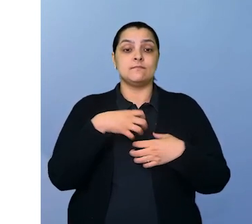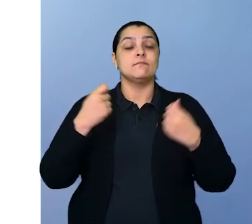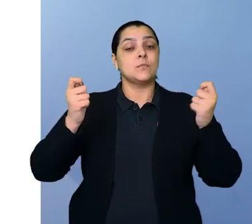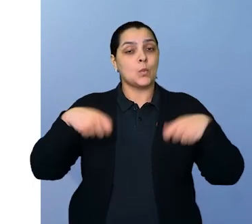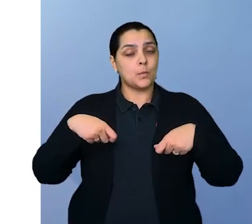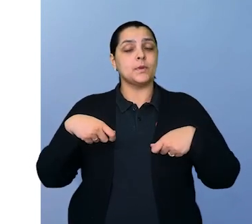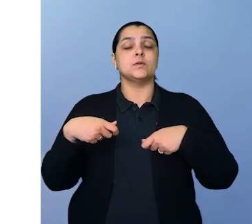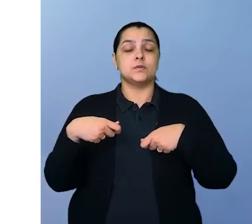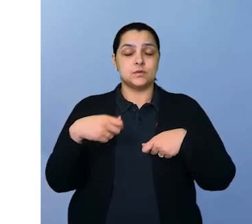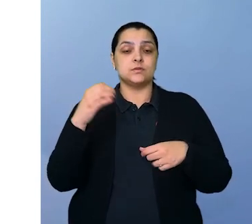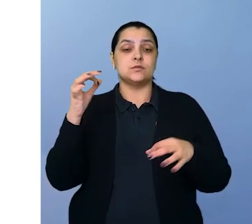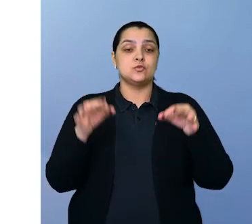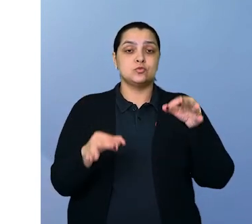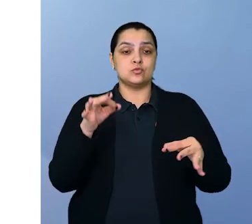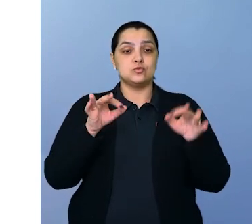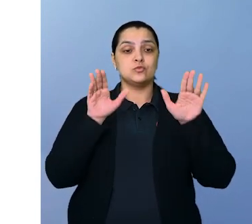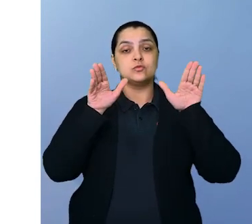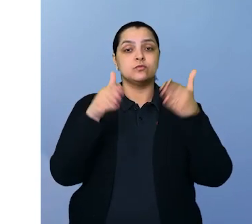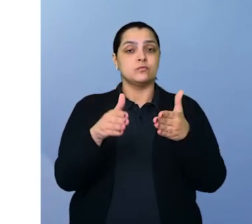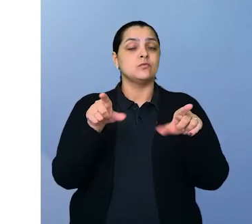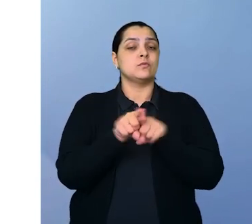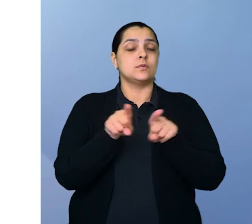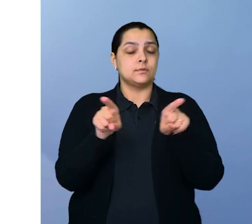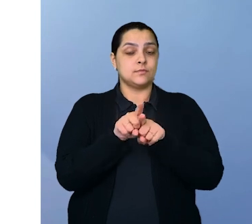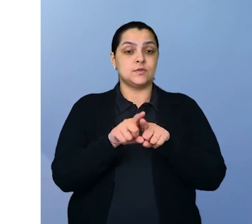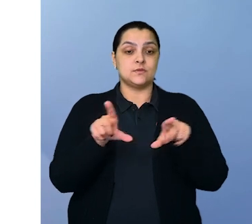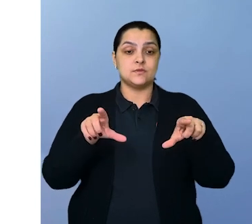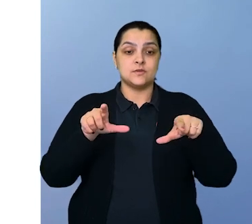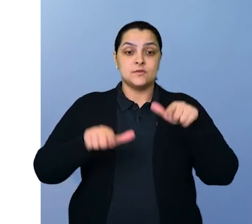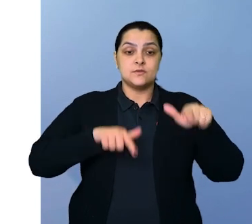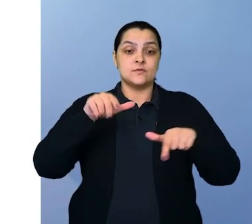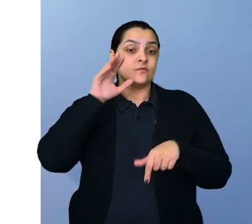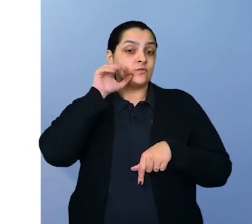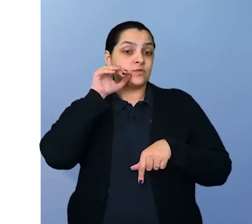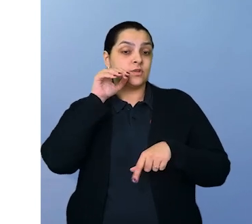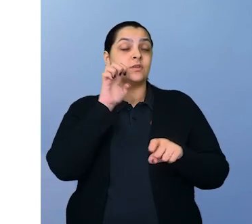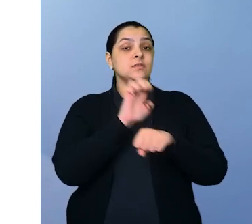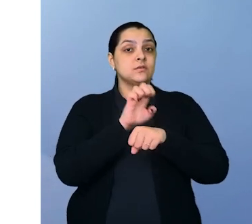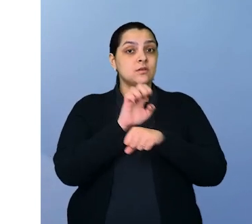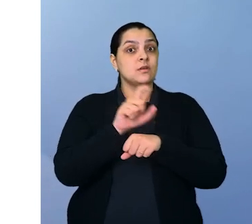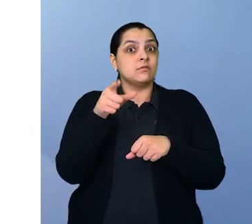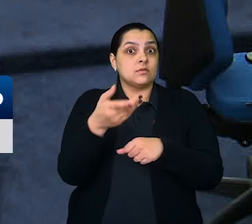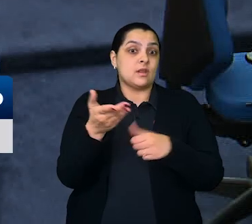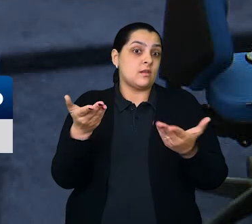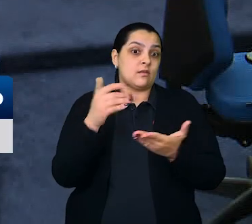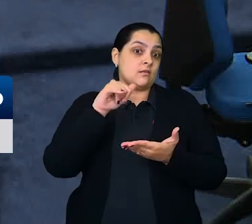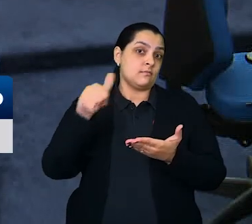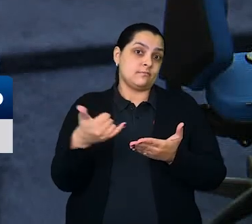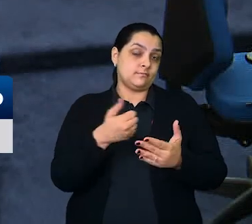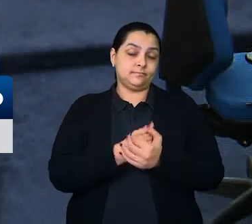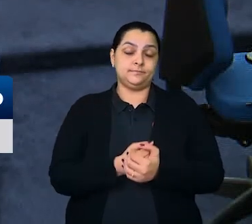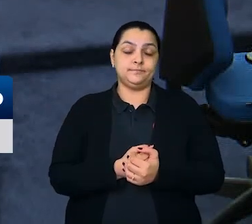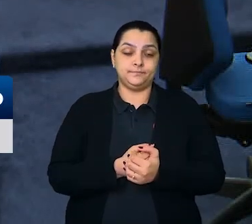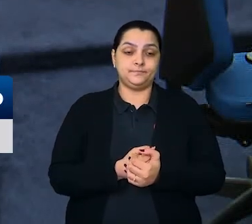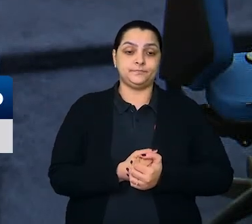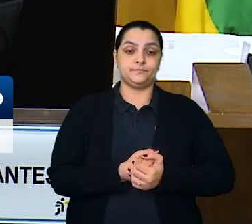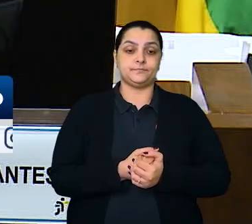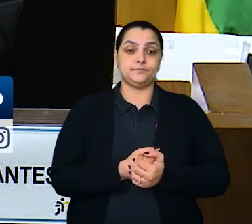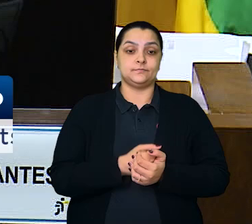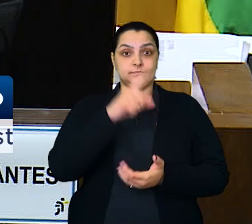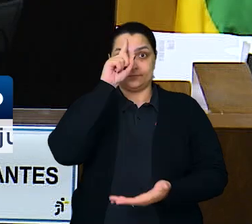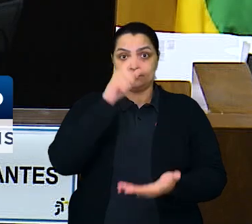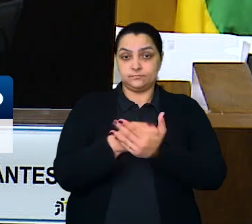competência da Justiça Especializada, ainda que servidores estatutários sejam beneficiados. Com a decisão unânime